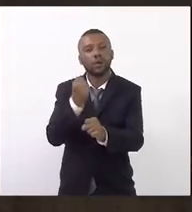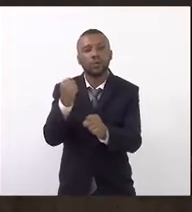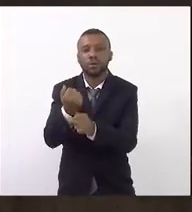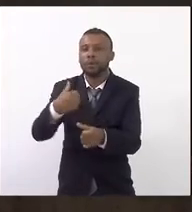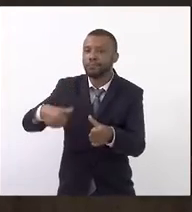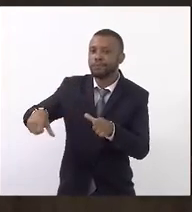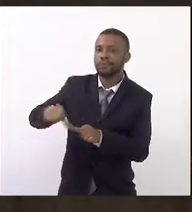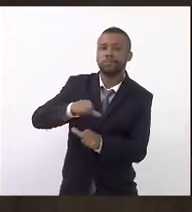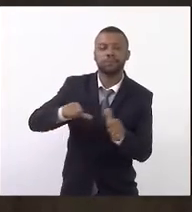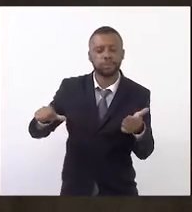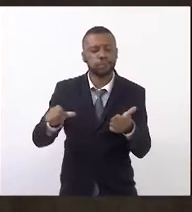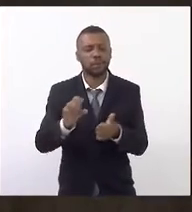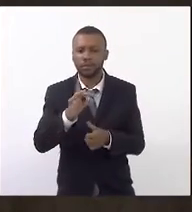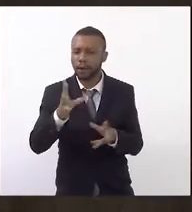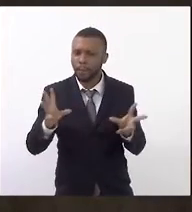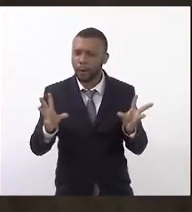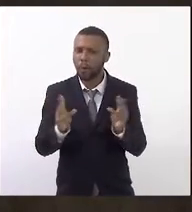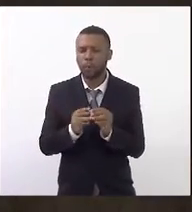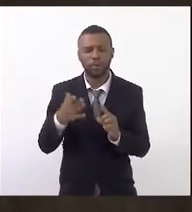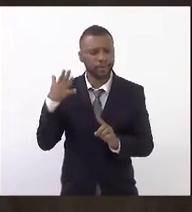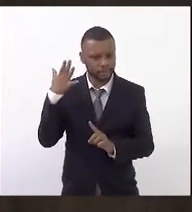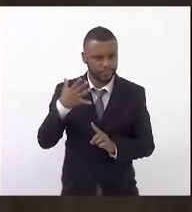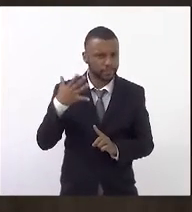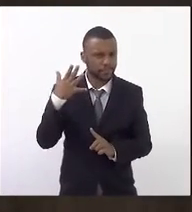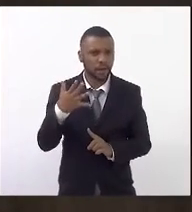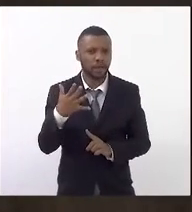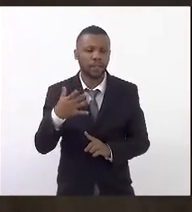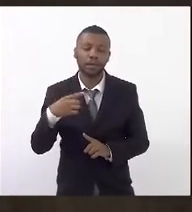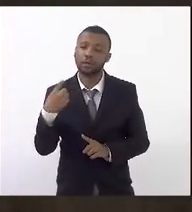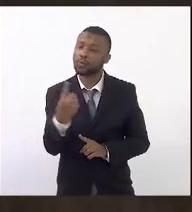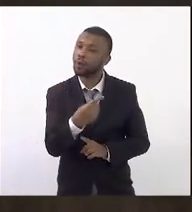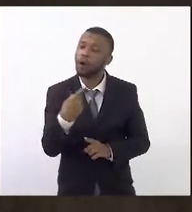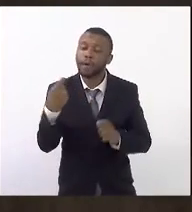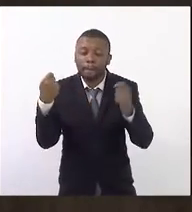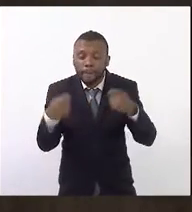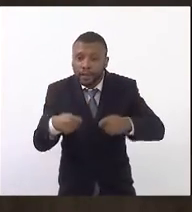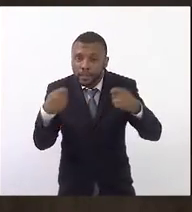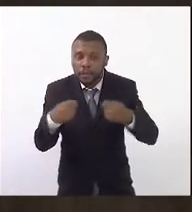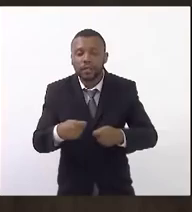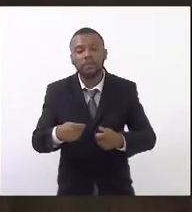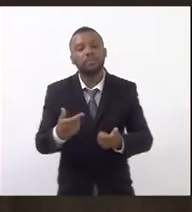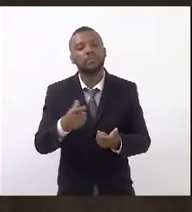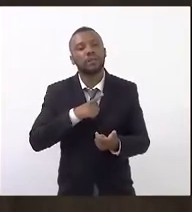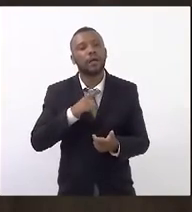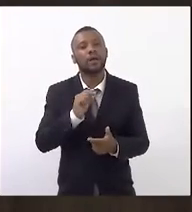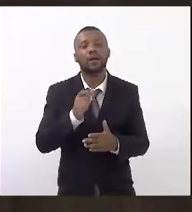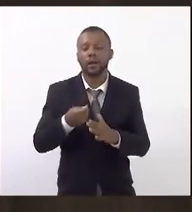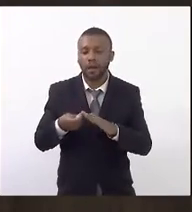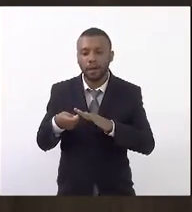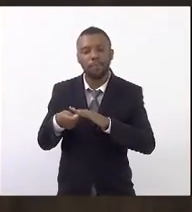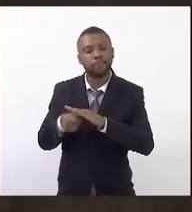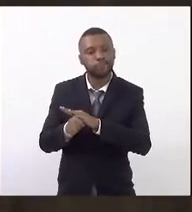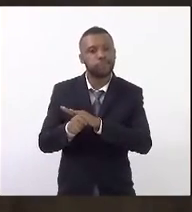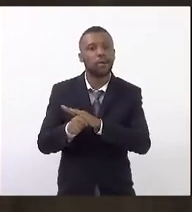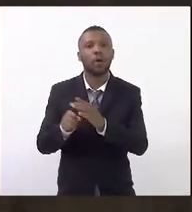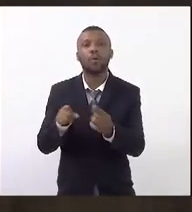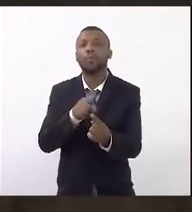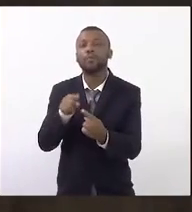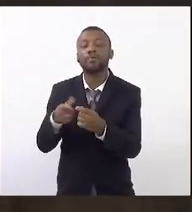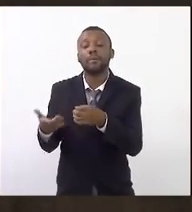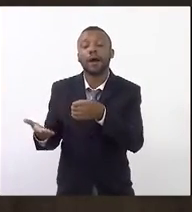concluir, deputado Fábio Silva, é que é preciso ter investimento